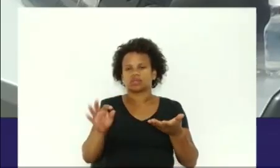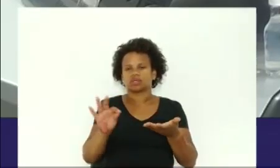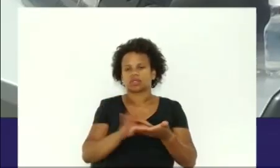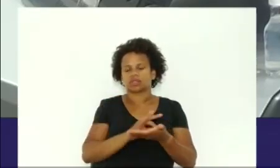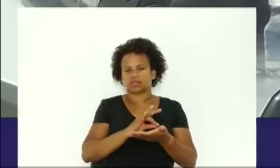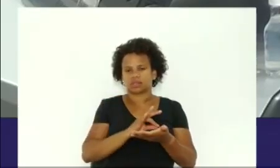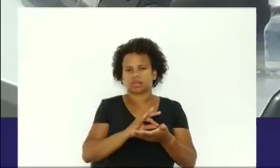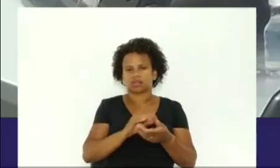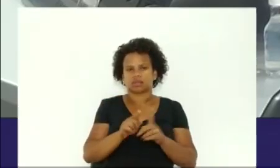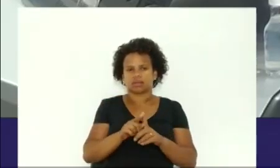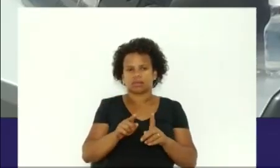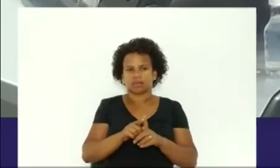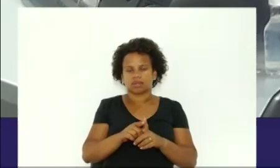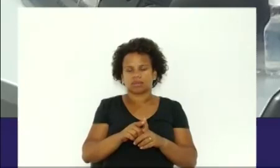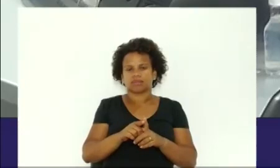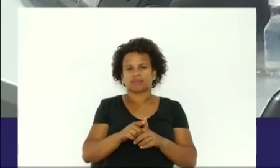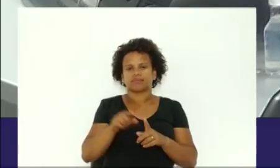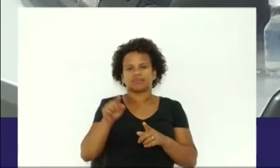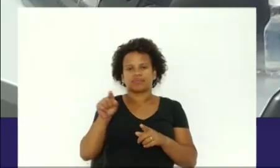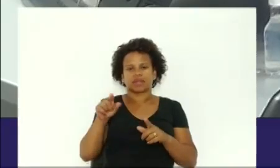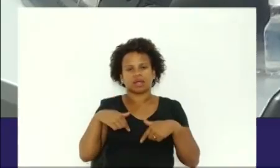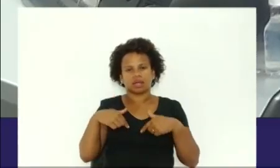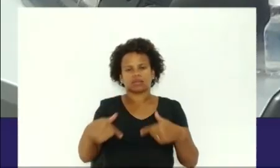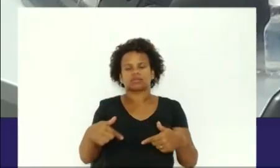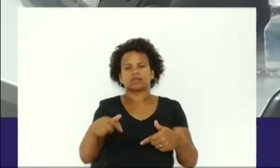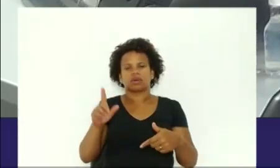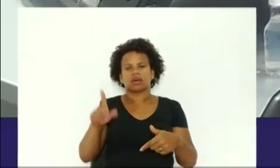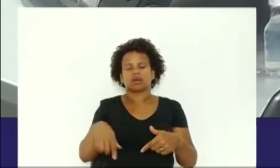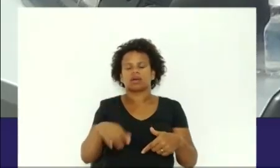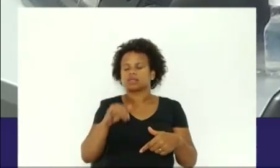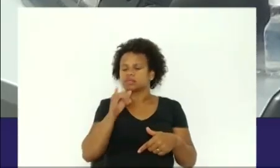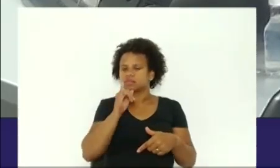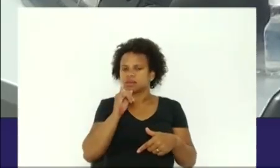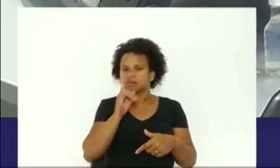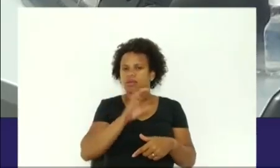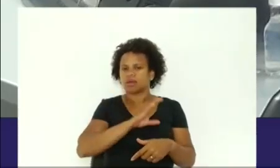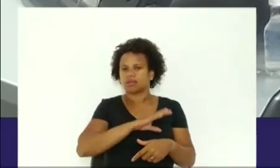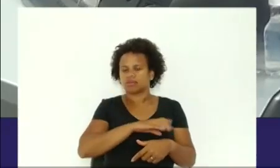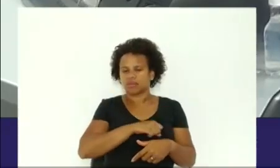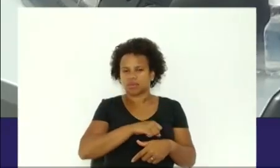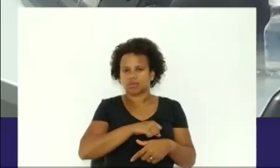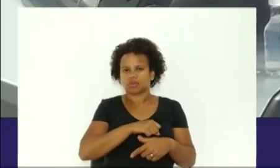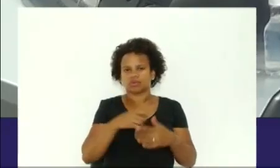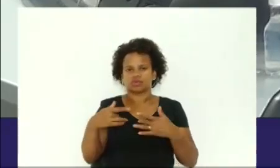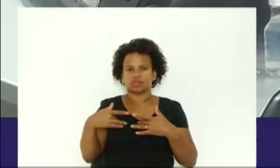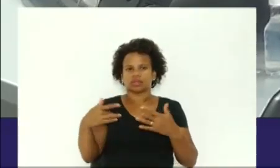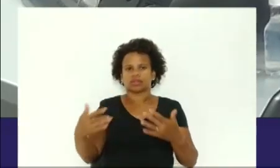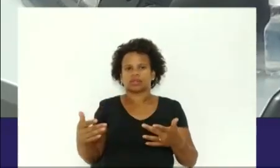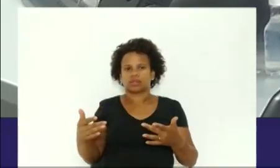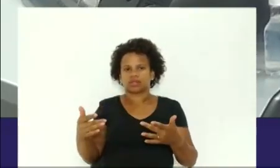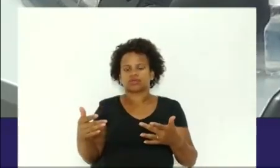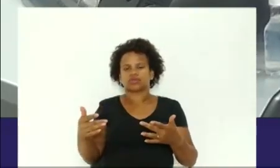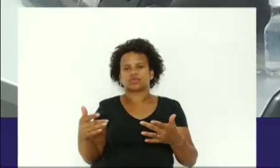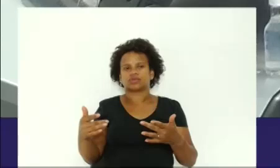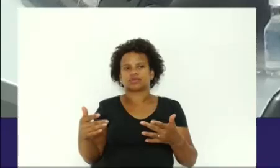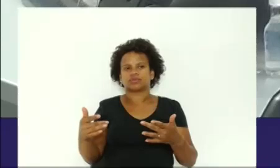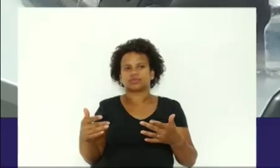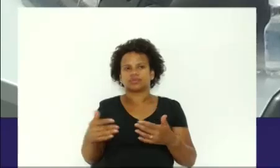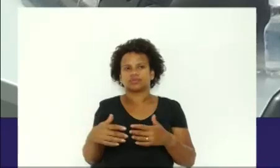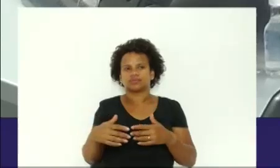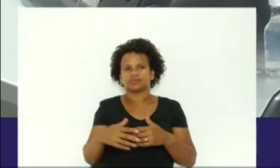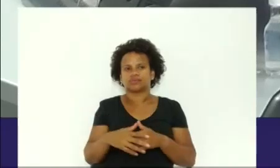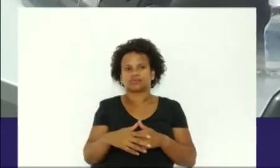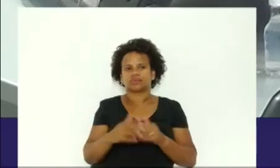também, realmente essa ação foi um exemplo de amor e solidariedade e que esse grupo